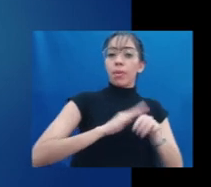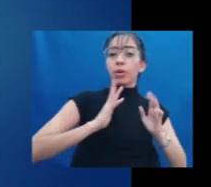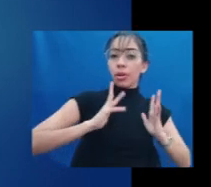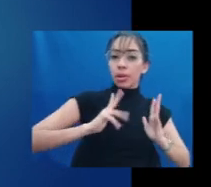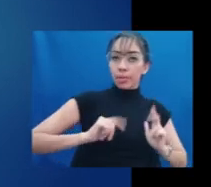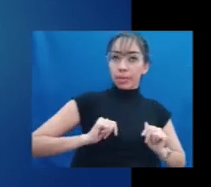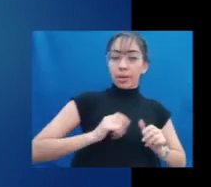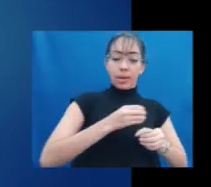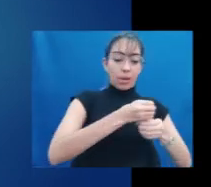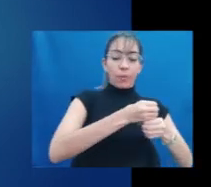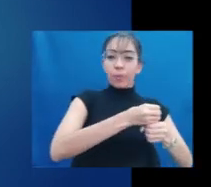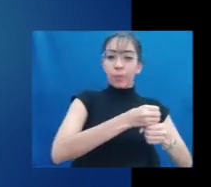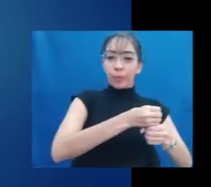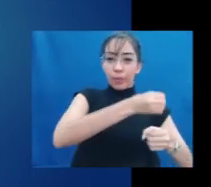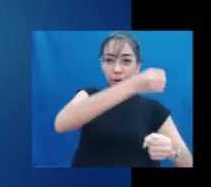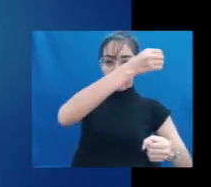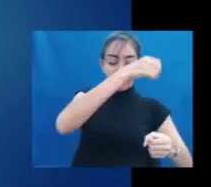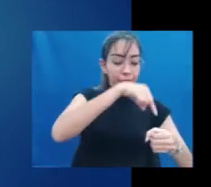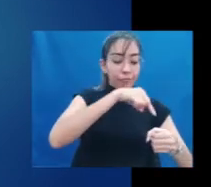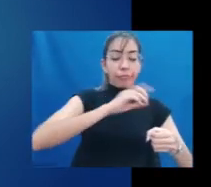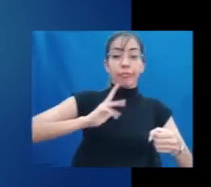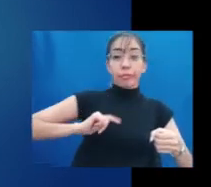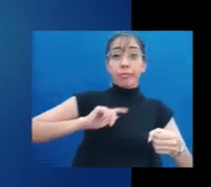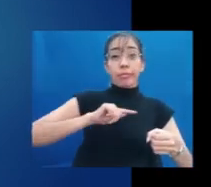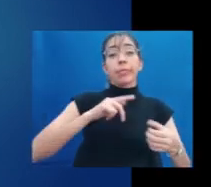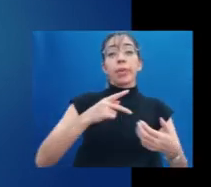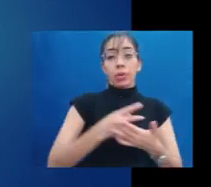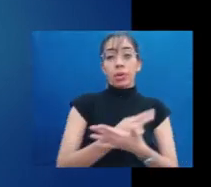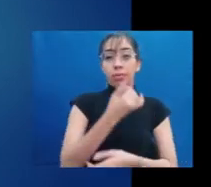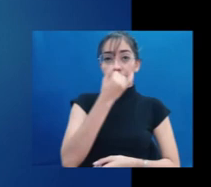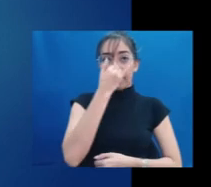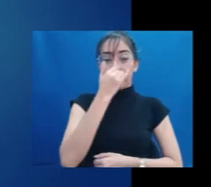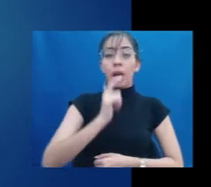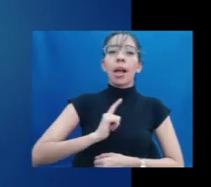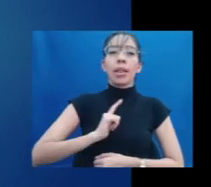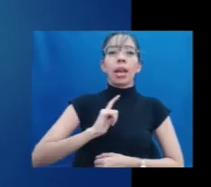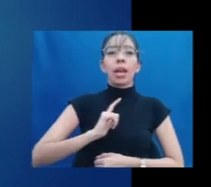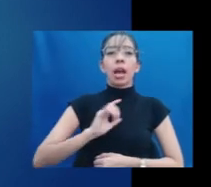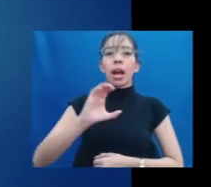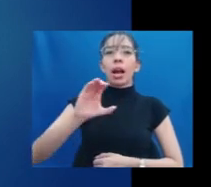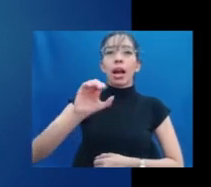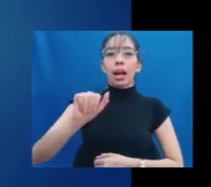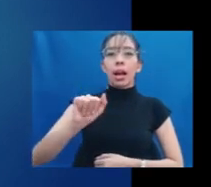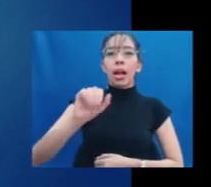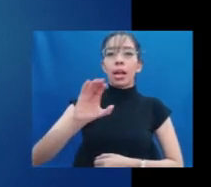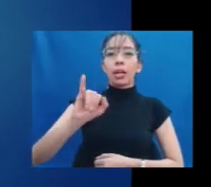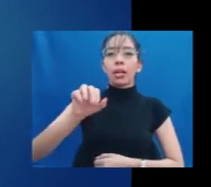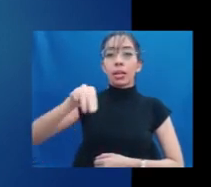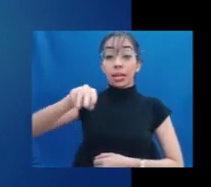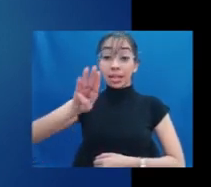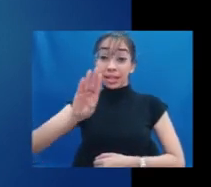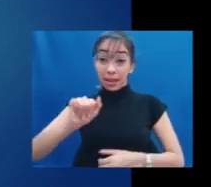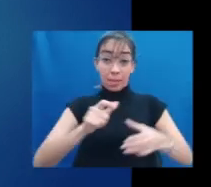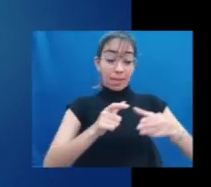não estavam usando os equipamentos adequados, né, as máscaras de proteção. Então, as vítimas foram identificadas como Marcelo Silva